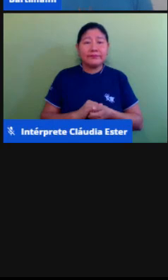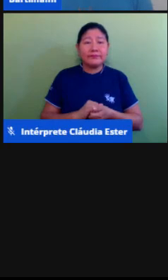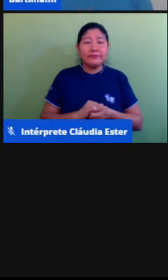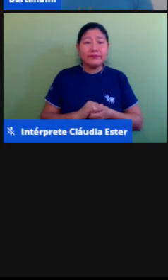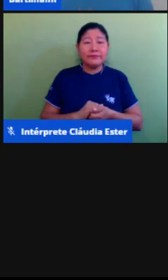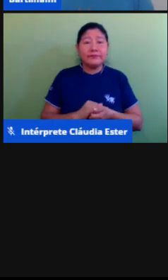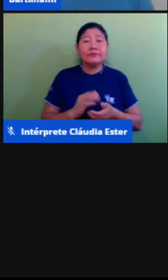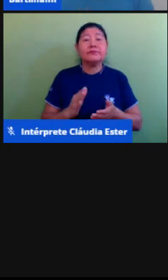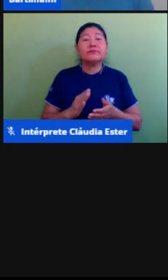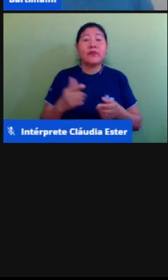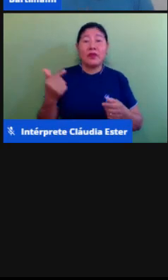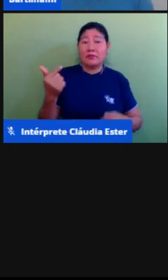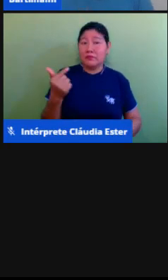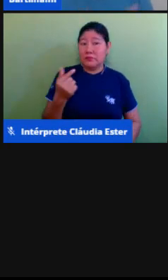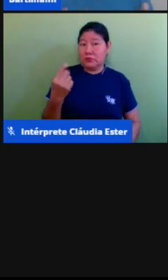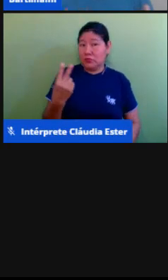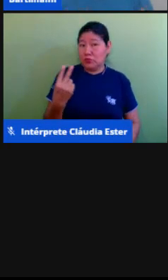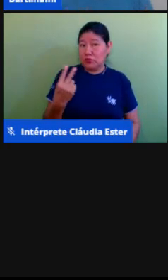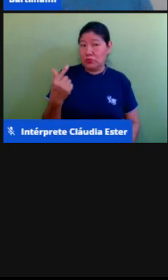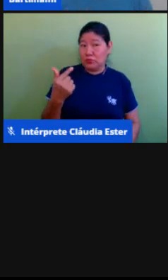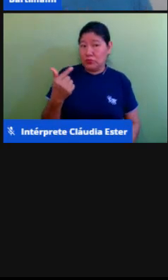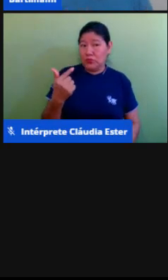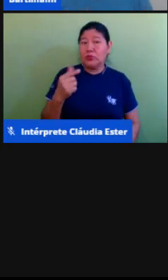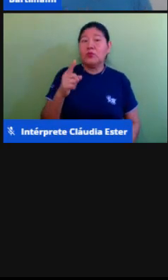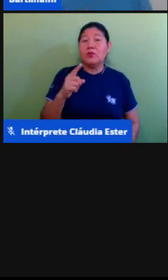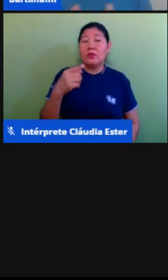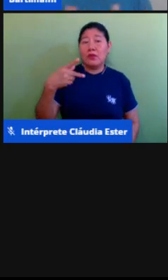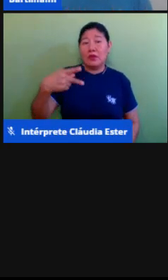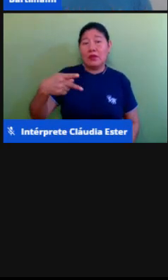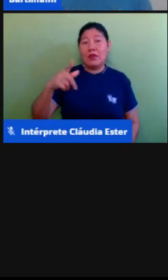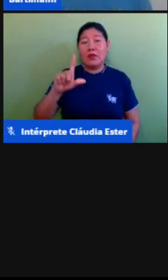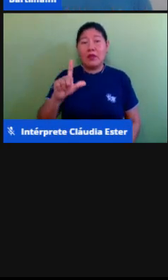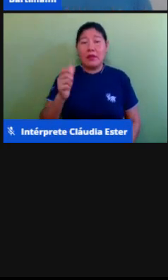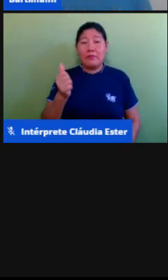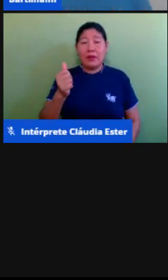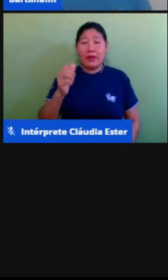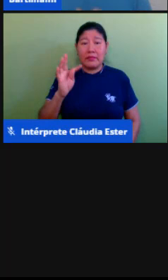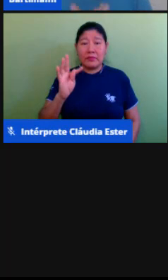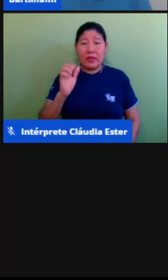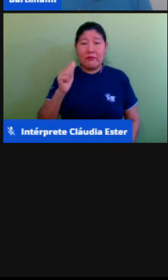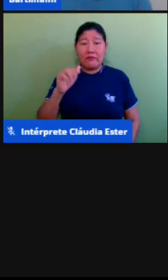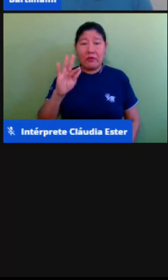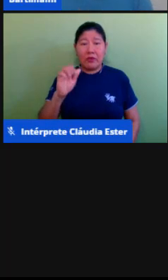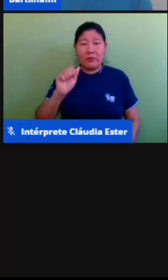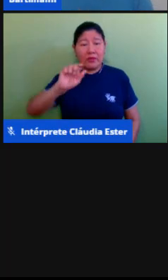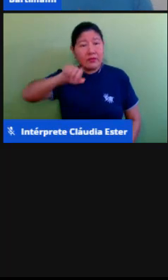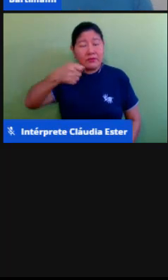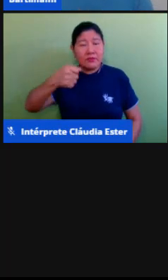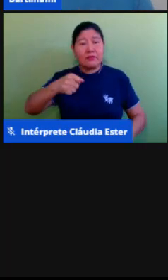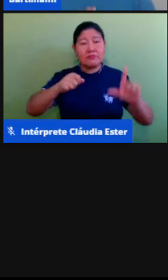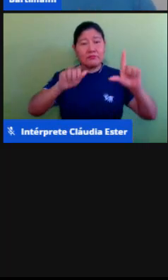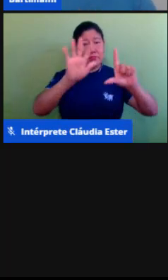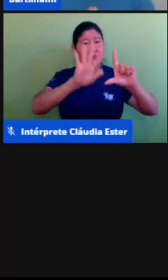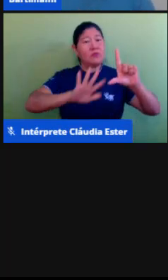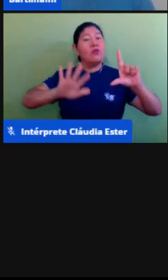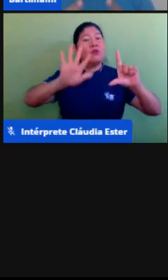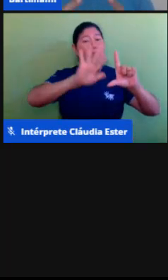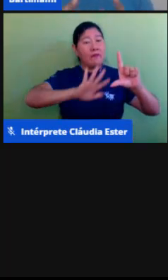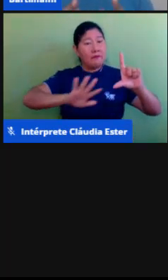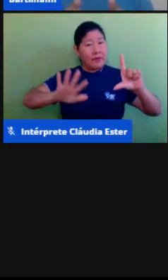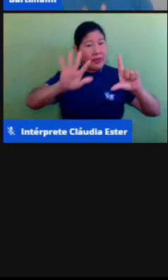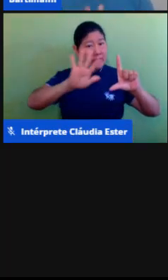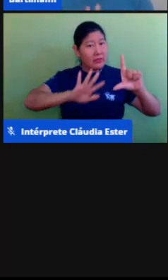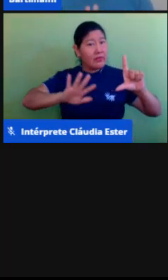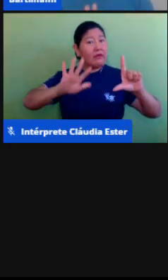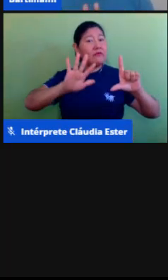A plataforma, eu acredito que esse seja o ponto-chave. Então, antes de entrar na plataforma em si, eu quero pedir desculpa para vocês